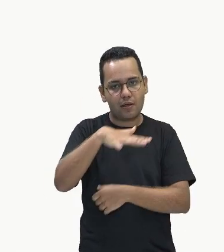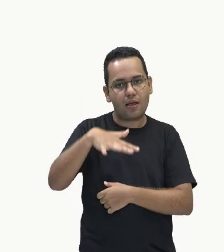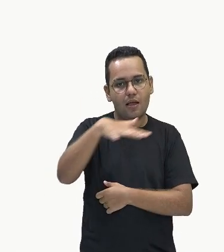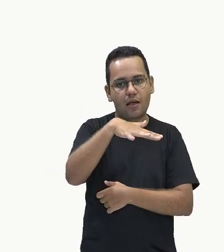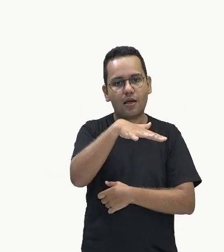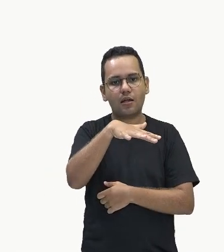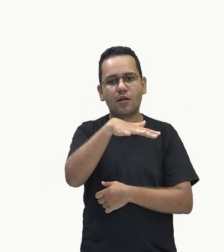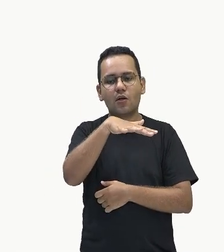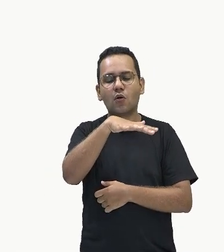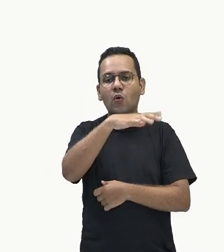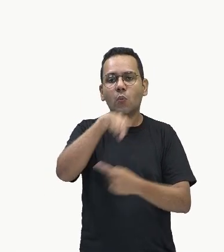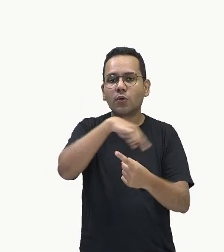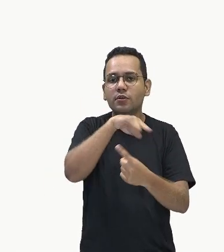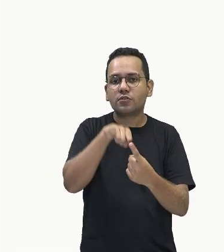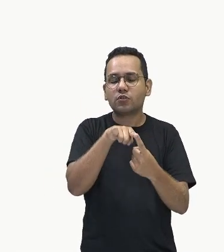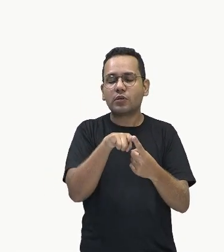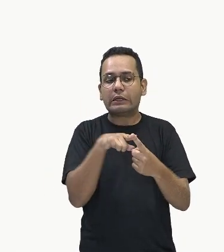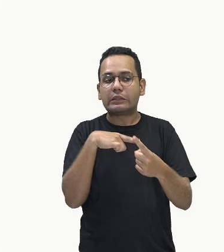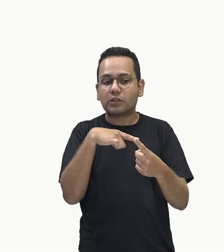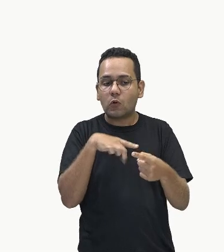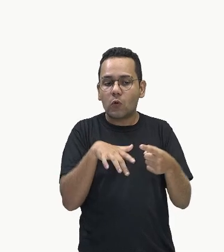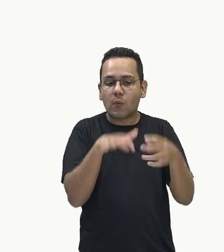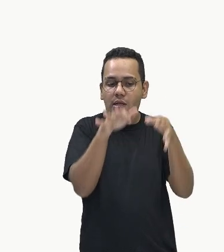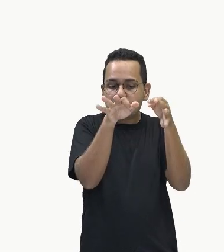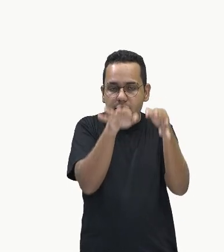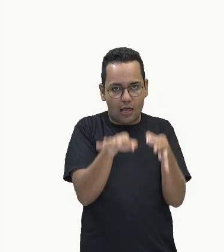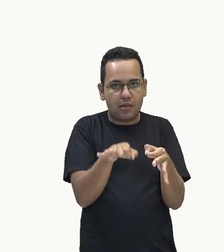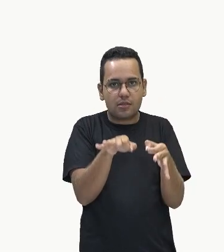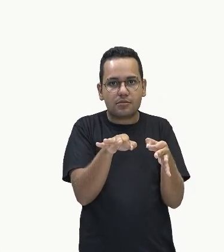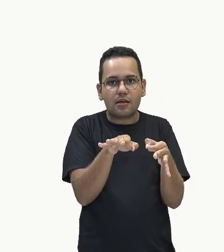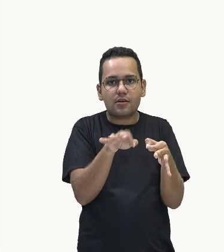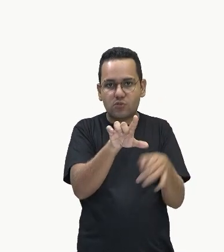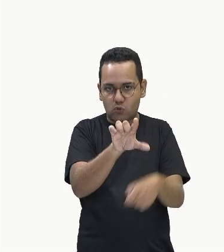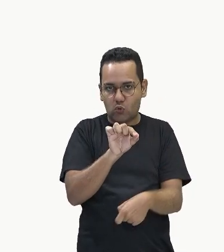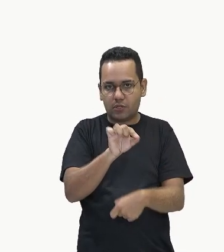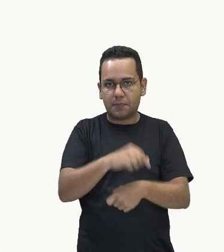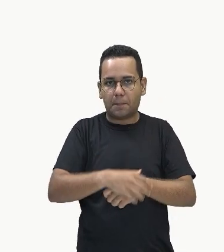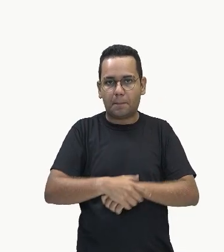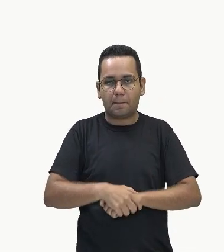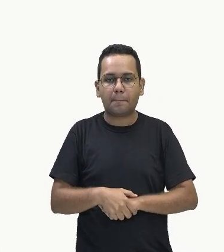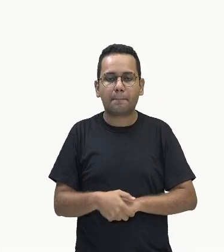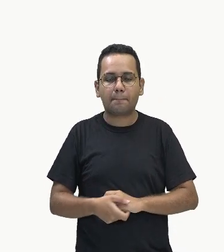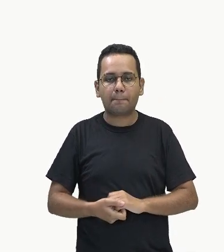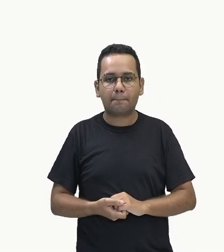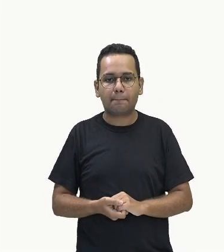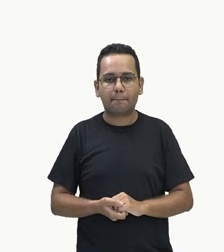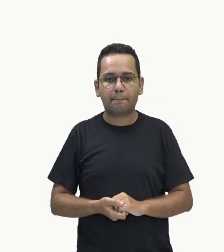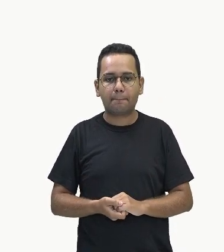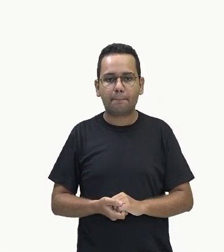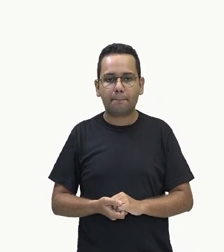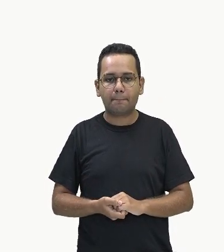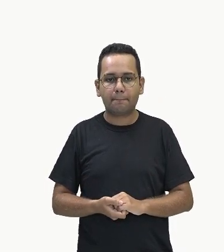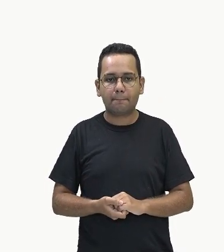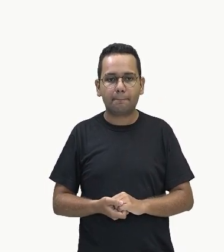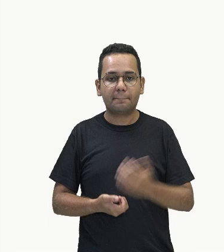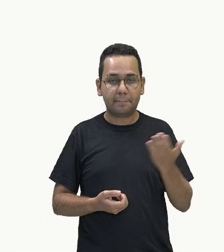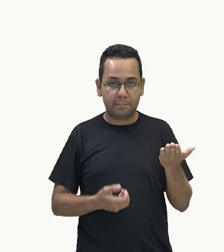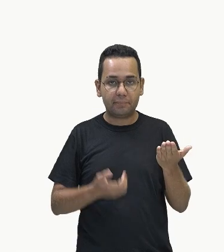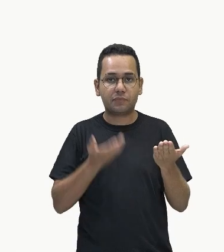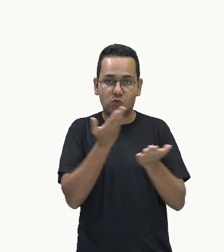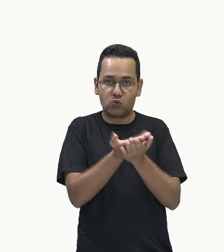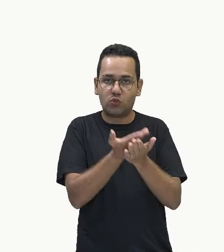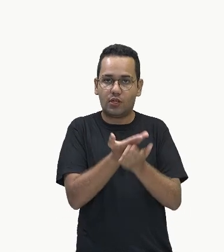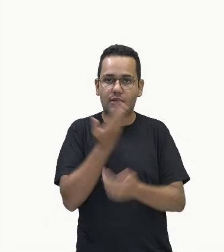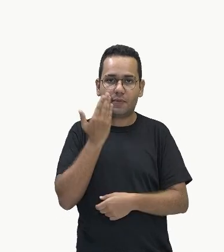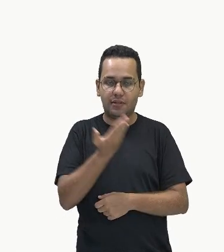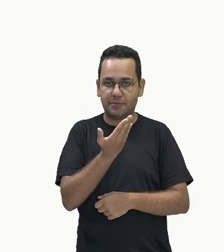a tomada de decisões, ok? Então, vamos estudar aqui sobre